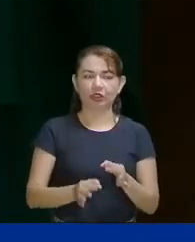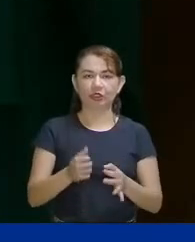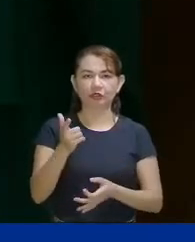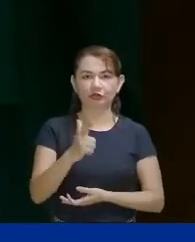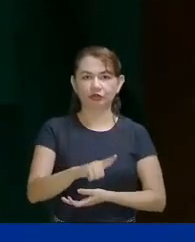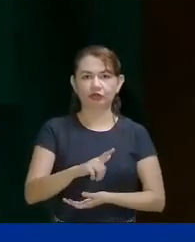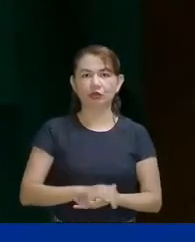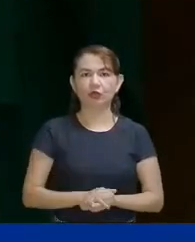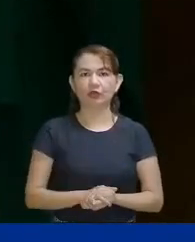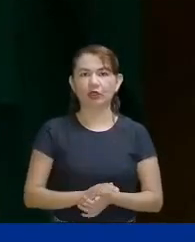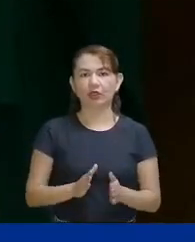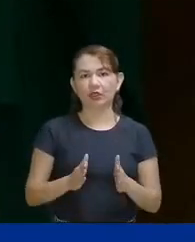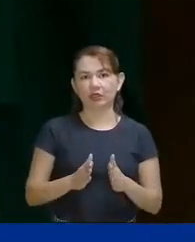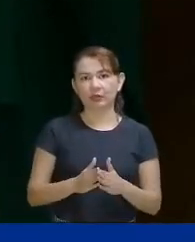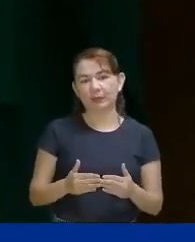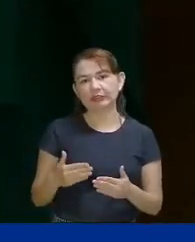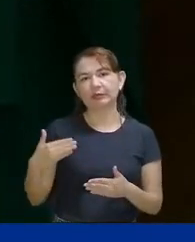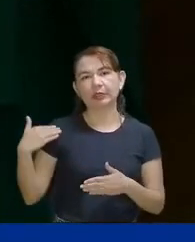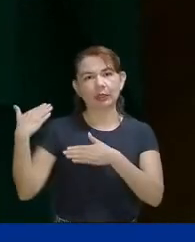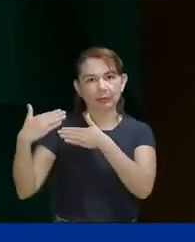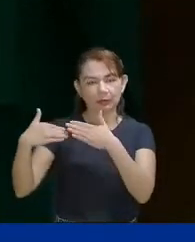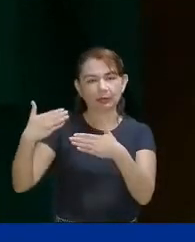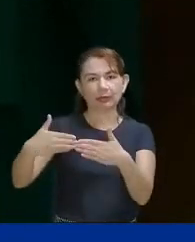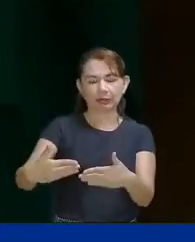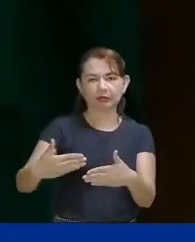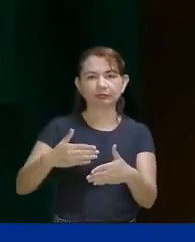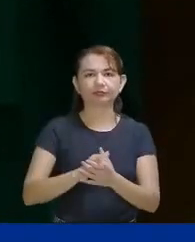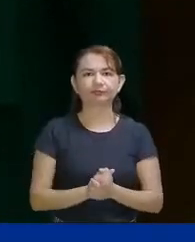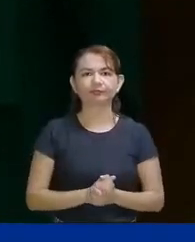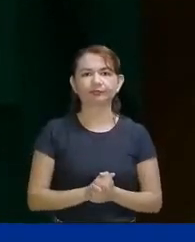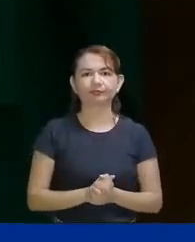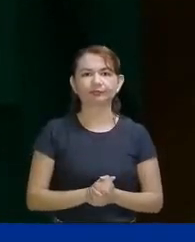e tendo em vista as últimas deliberações,